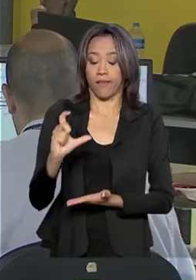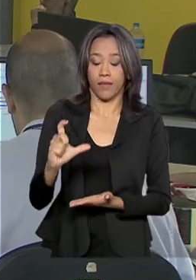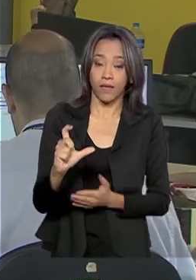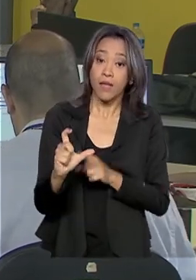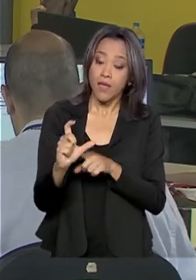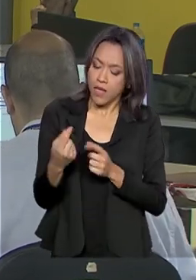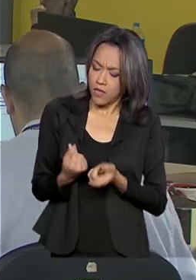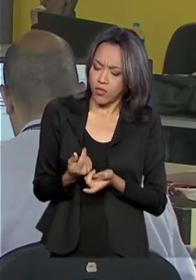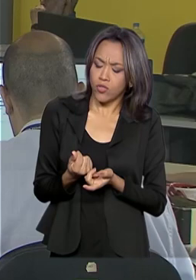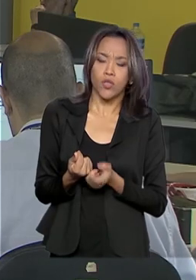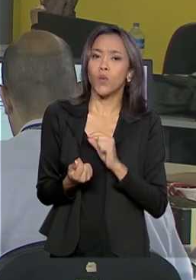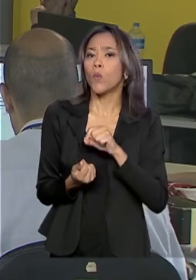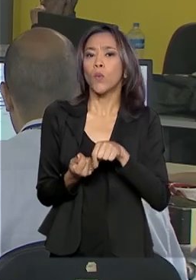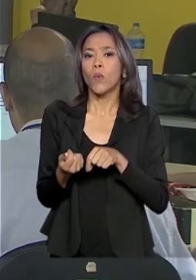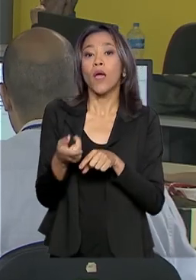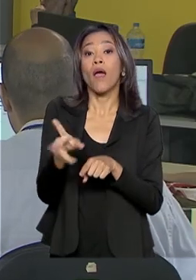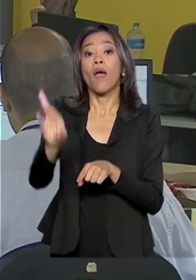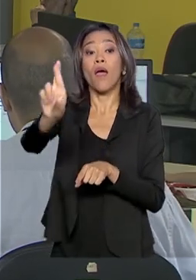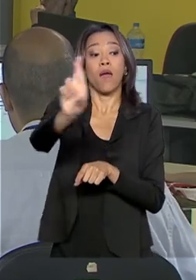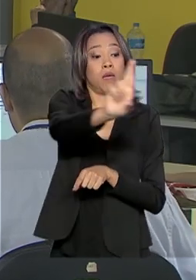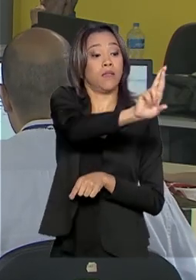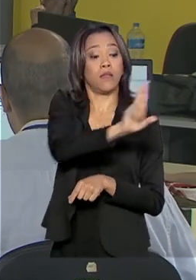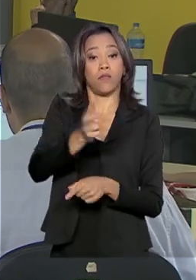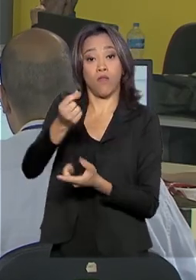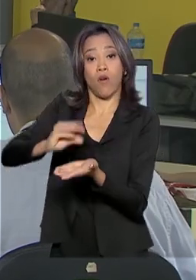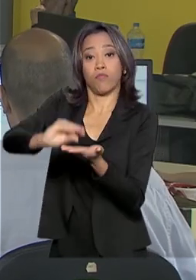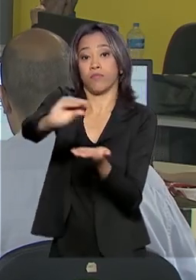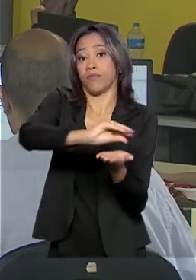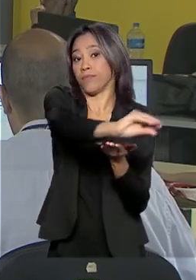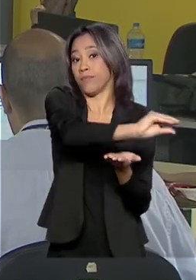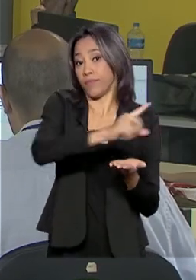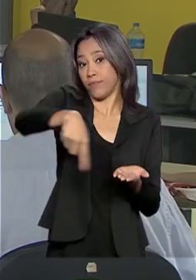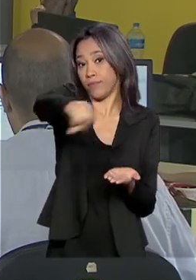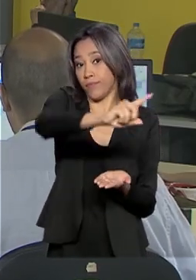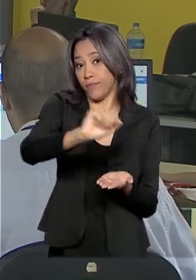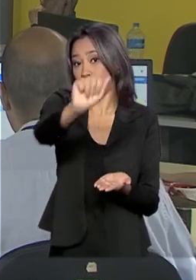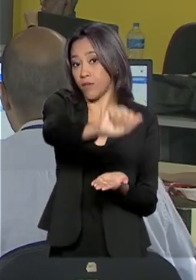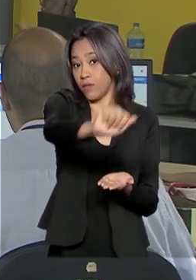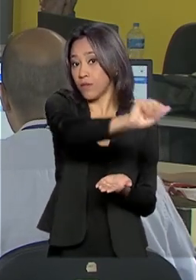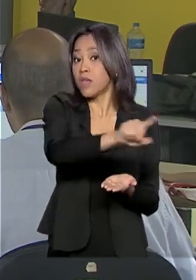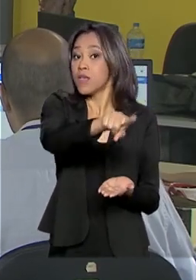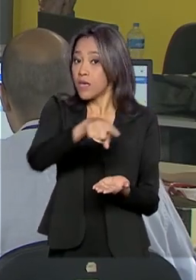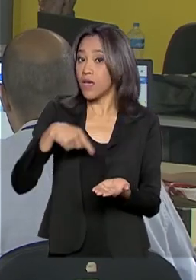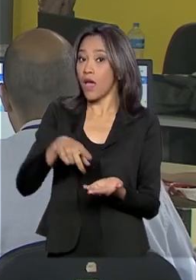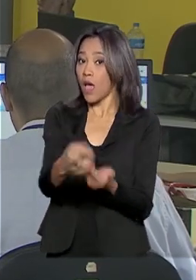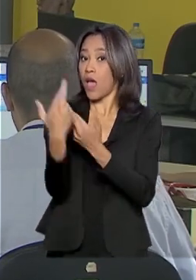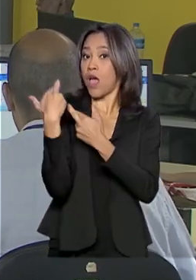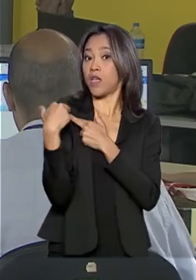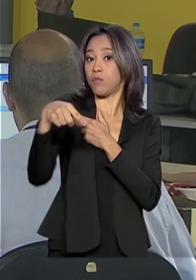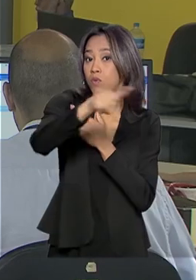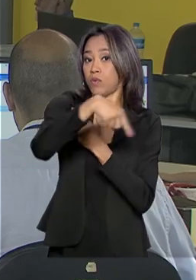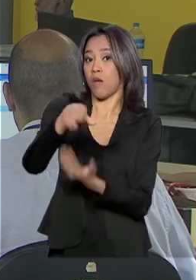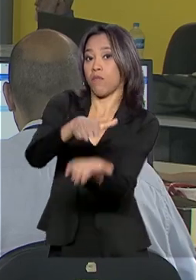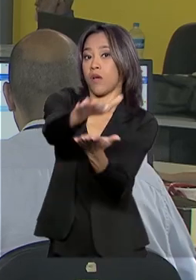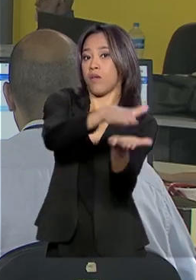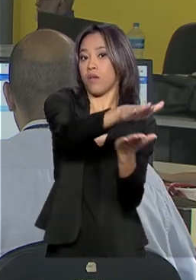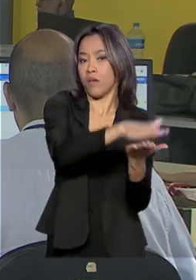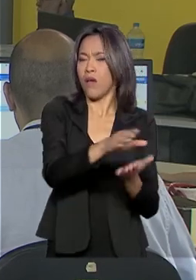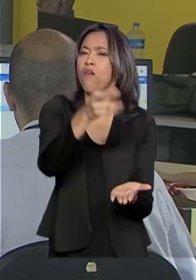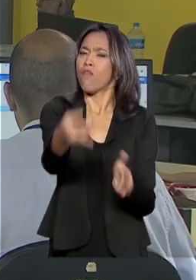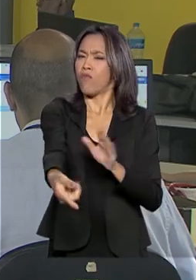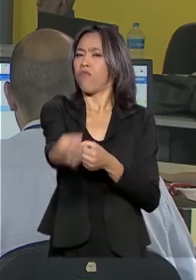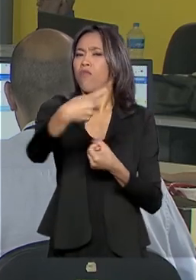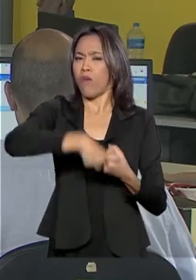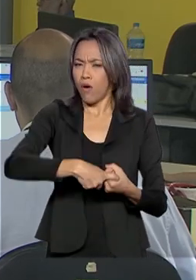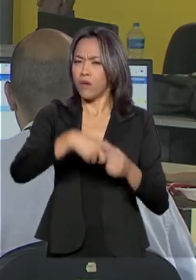repassado para as entidades de representação estudantil que reassumem a responsabilidade da emissão, ou seja, volta a valer a regra